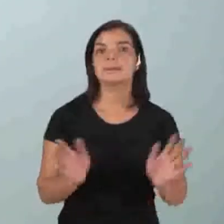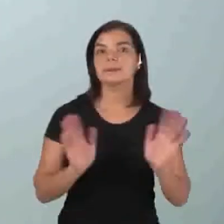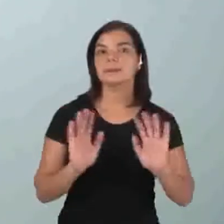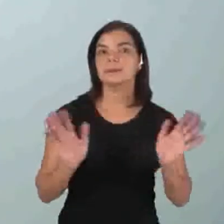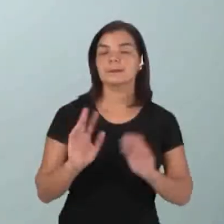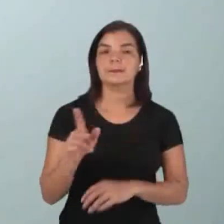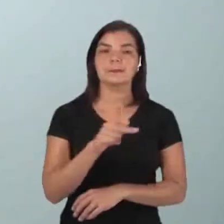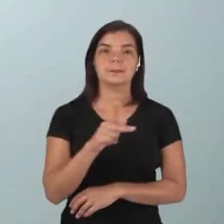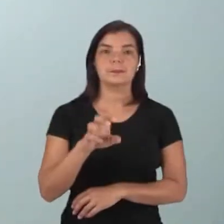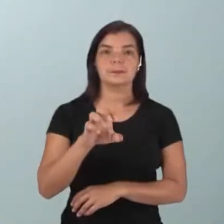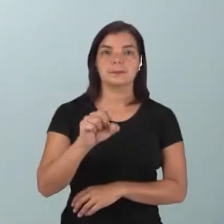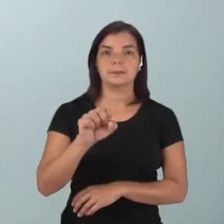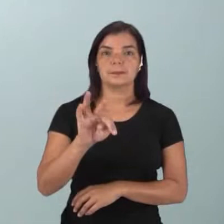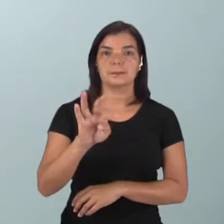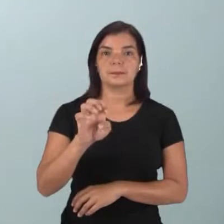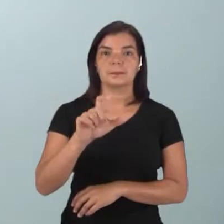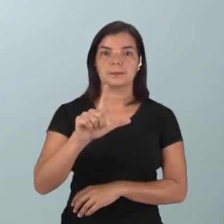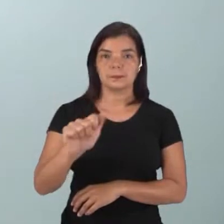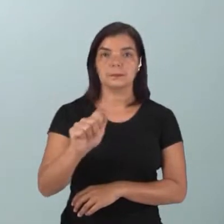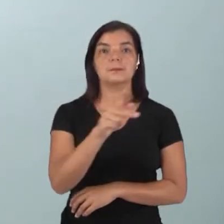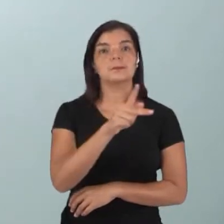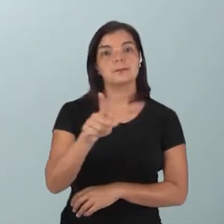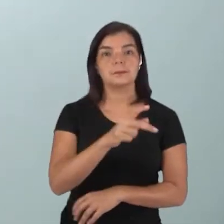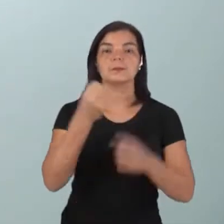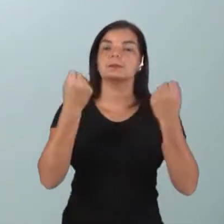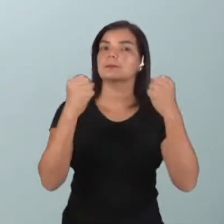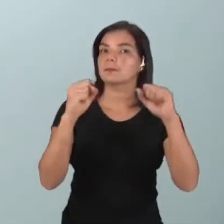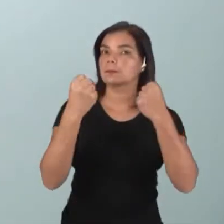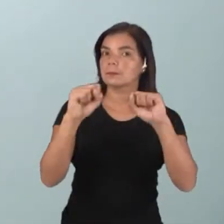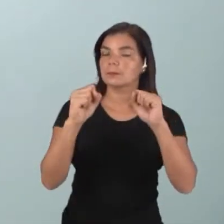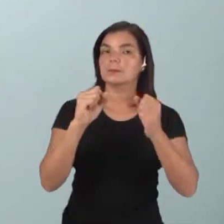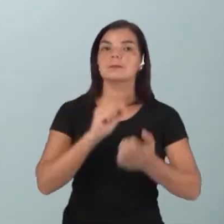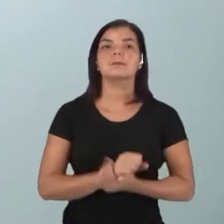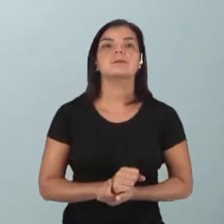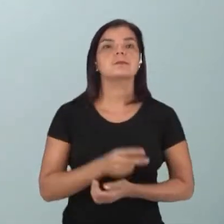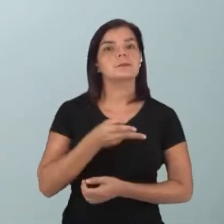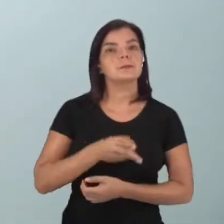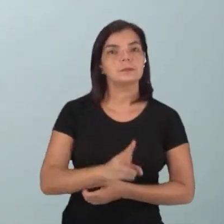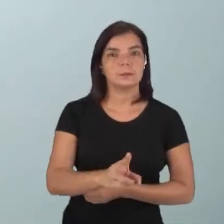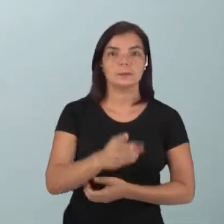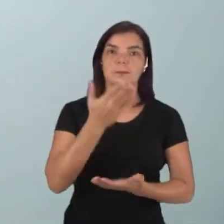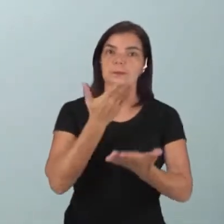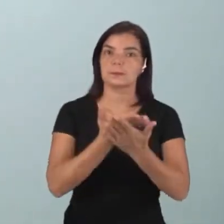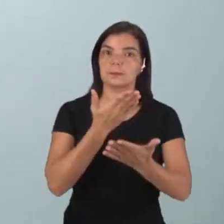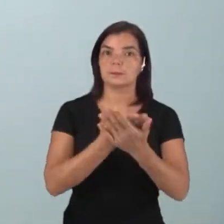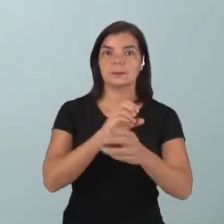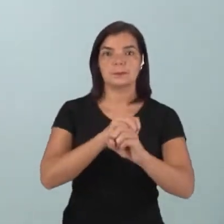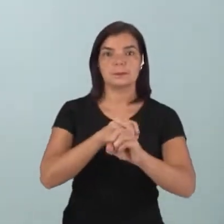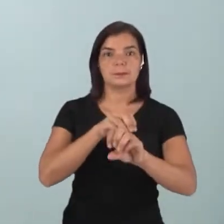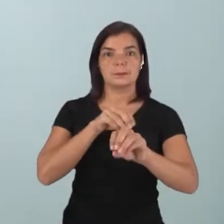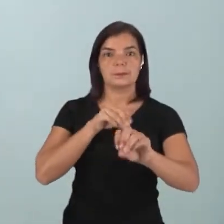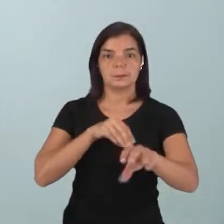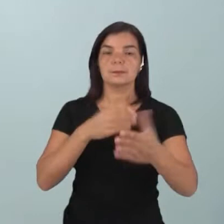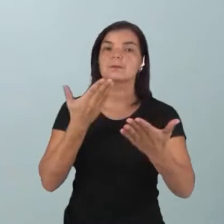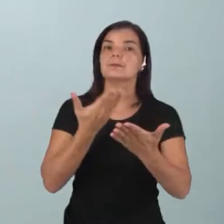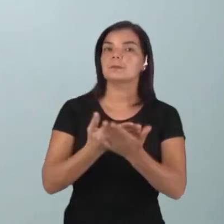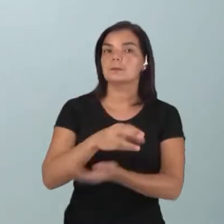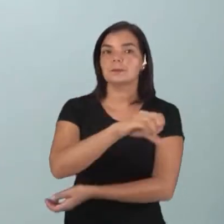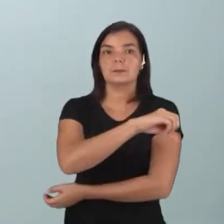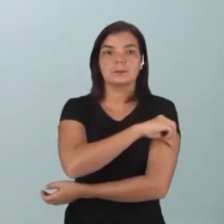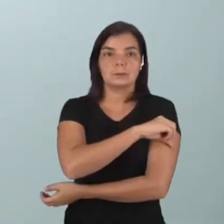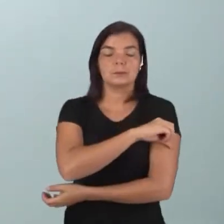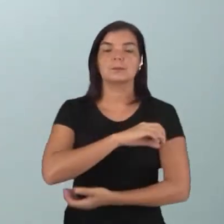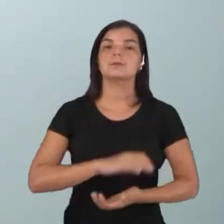Olá, sou a professora Estela, professora de Educação Física, e nós vamos dar continuidade às nossas aulas EAD, né? Hoje, para o 9º